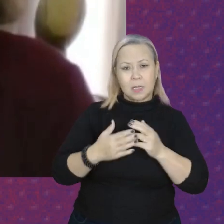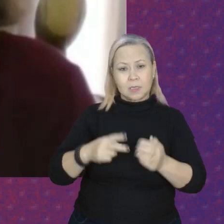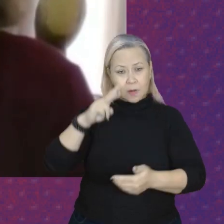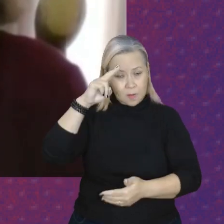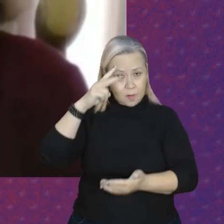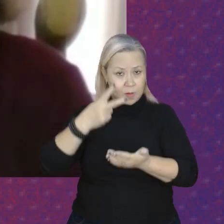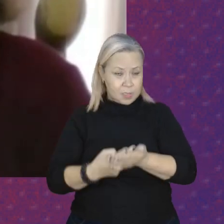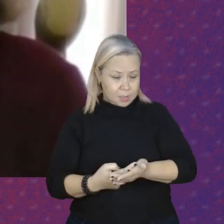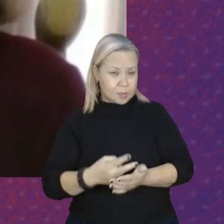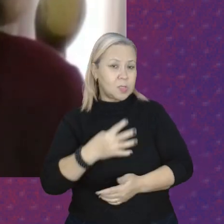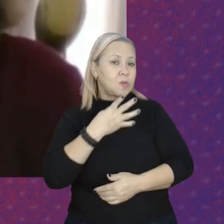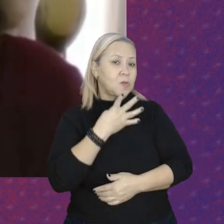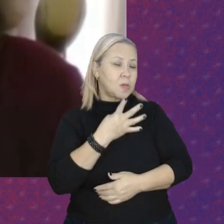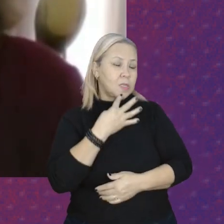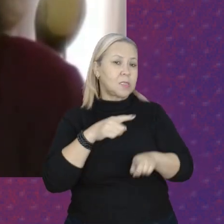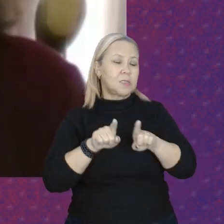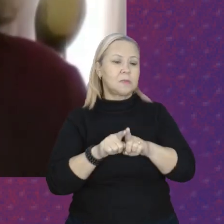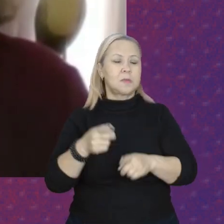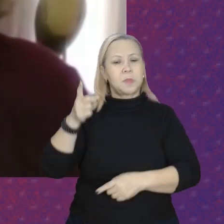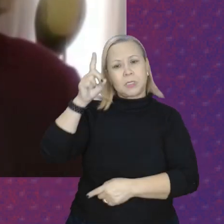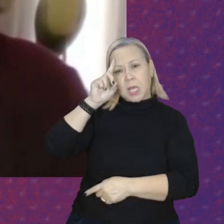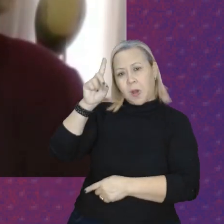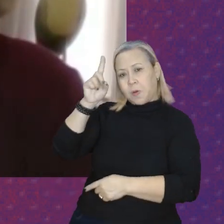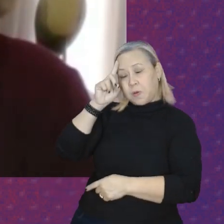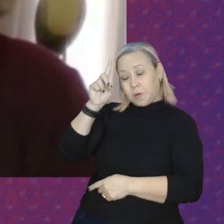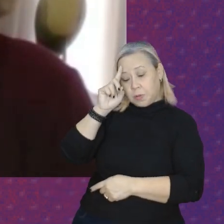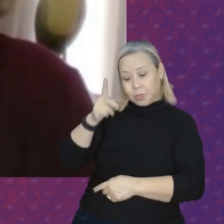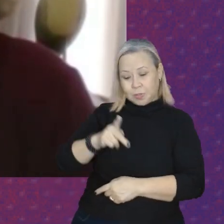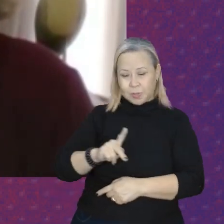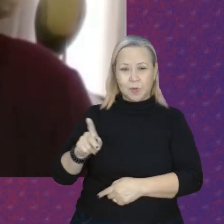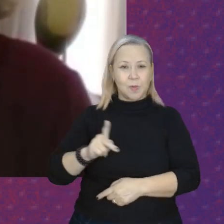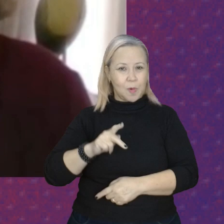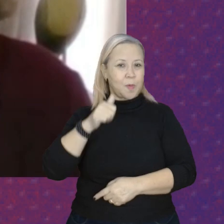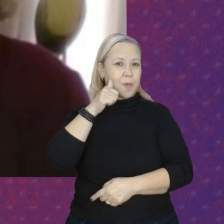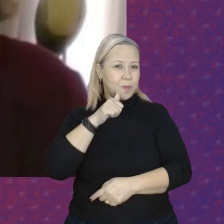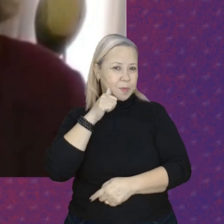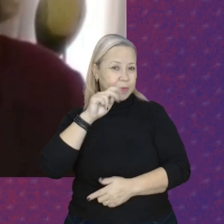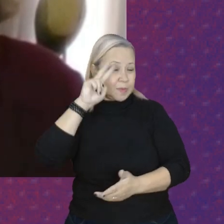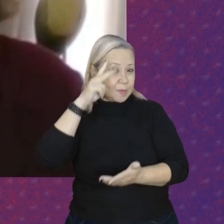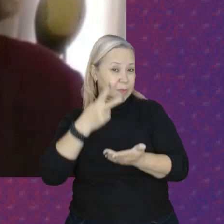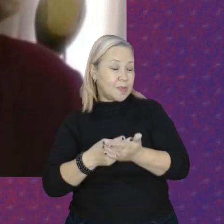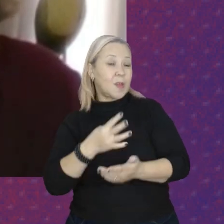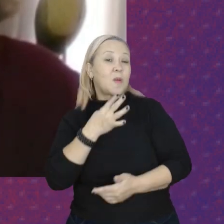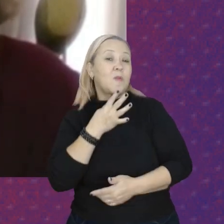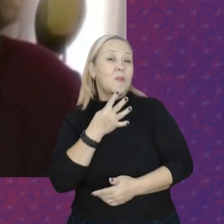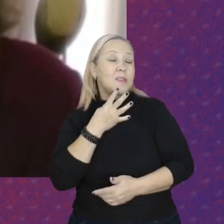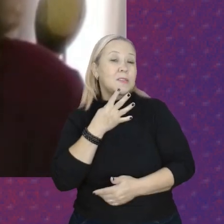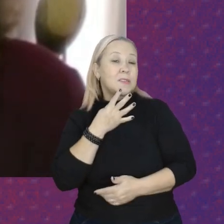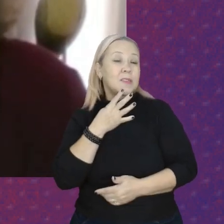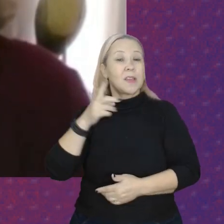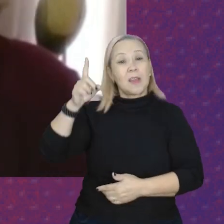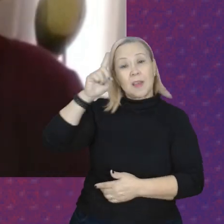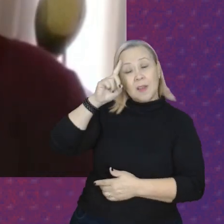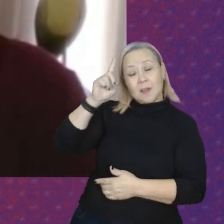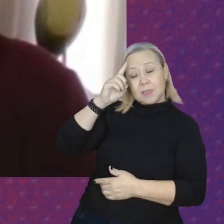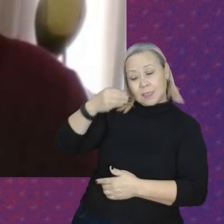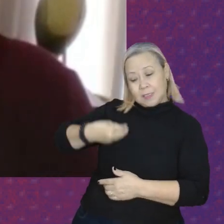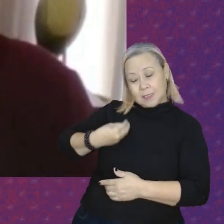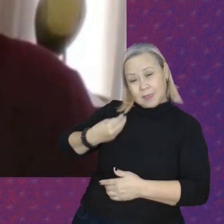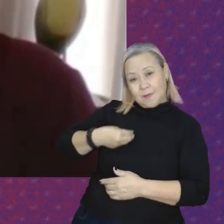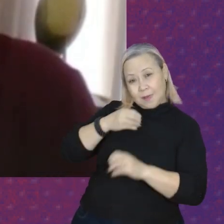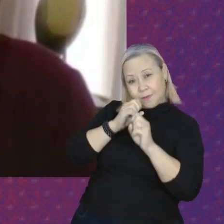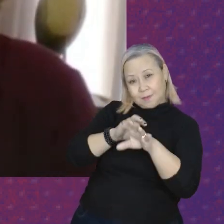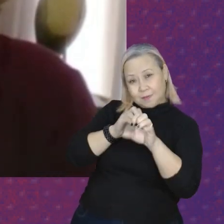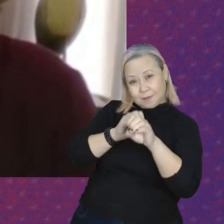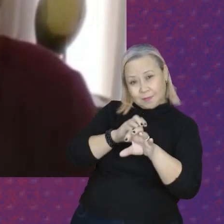considerando e conhecendo a rotina de uma professora, considerando e conhecendo a rotina de vida de uma